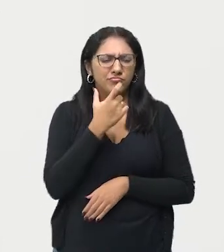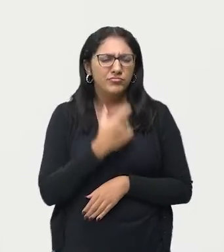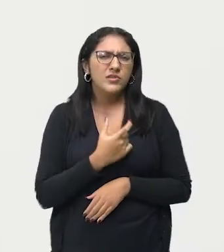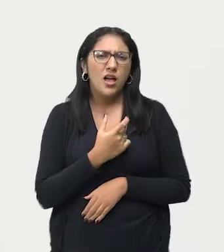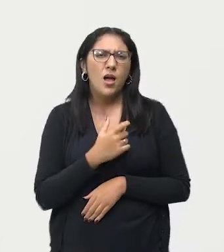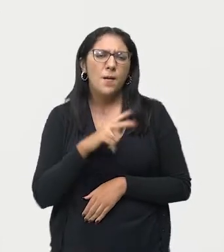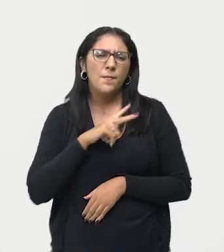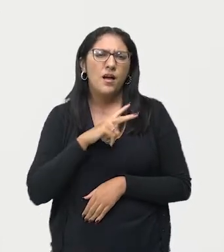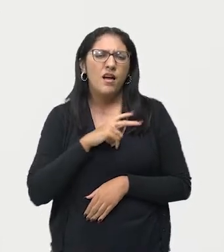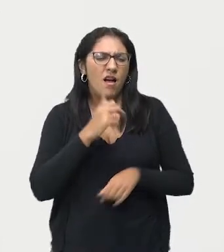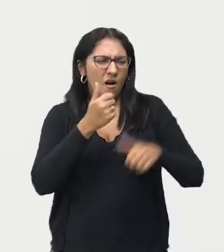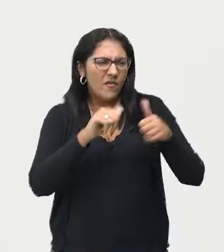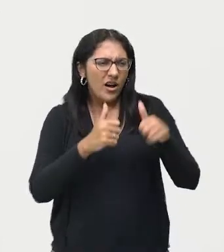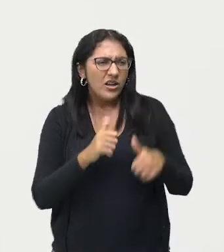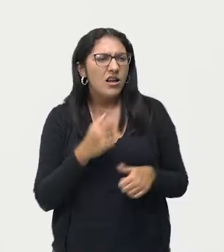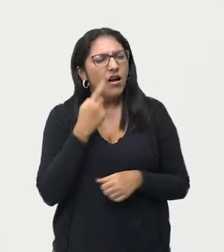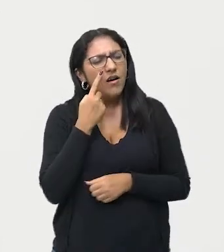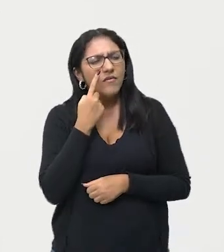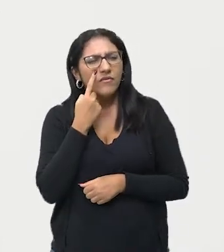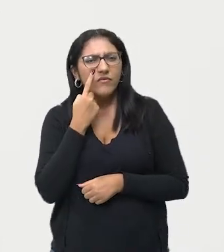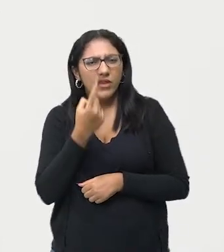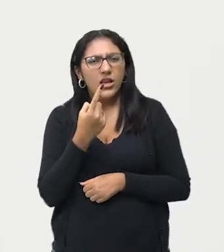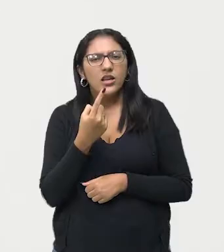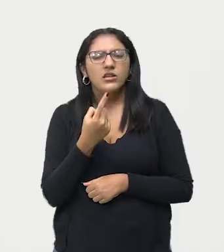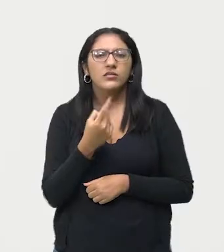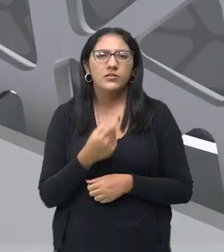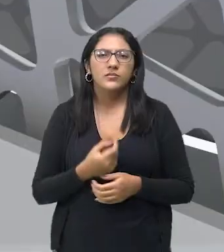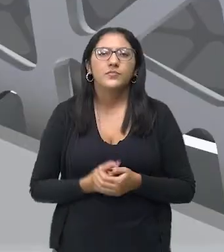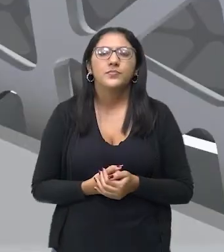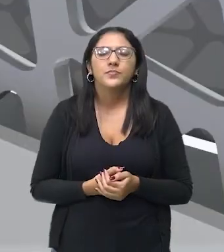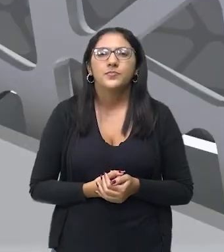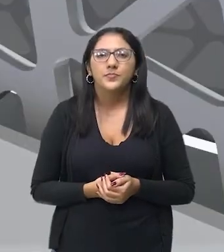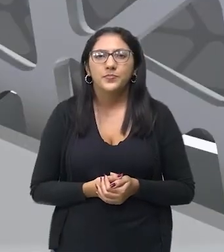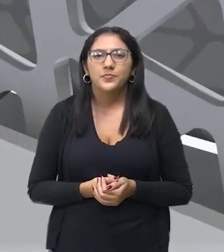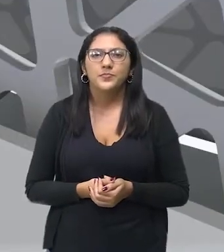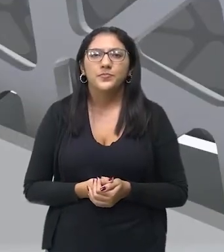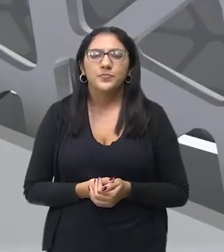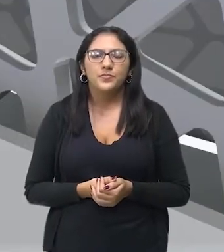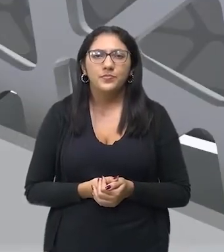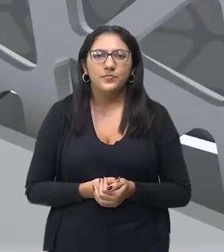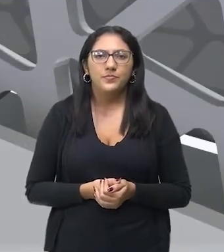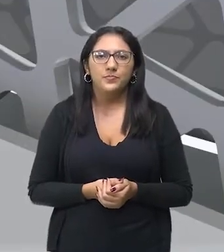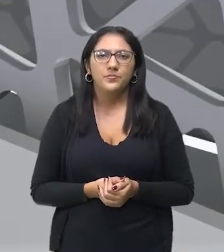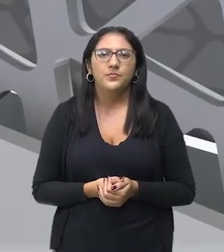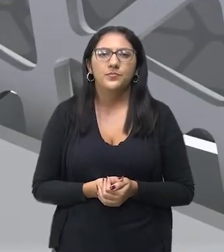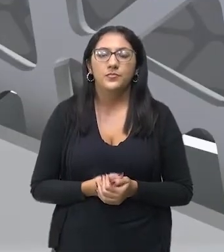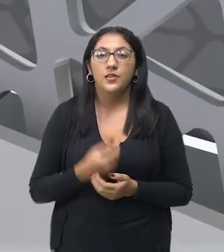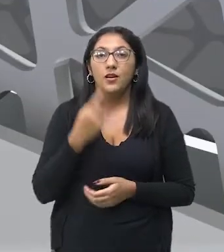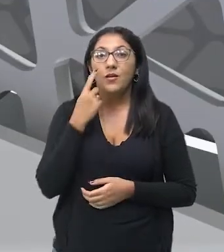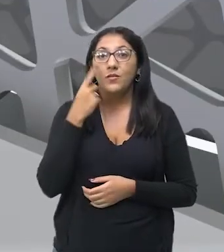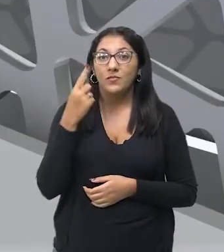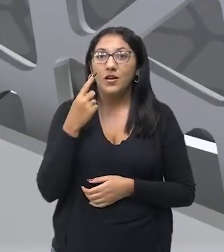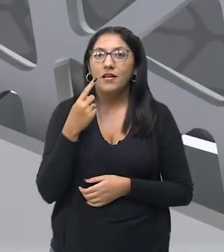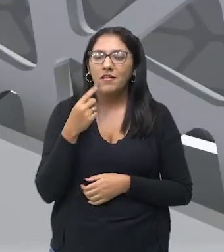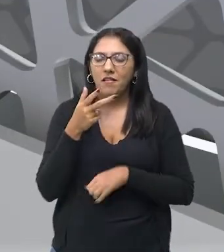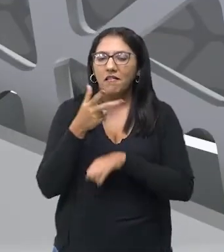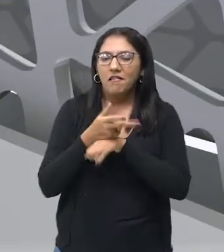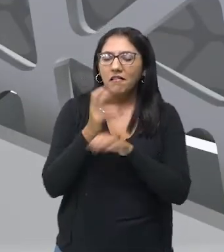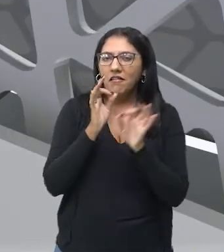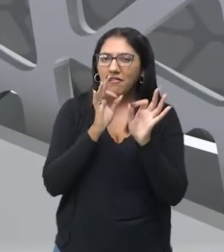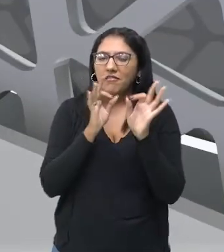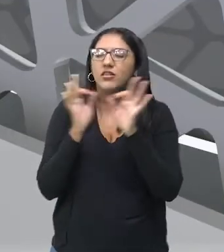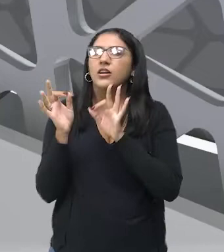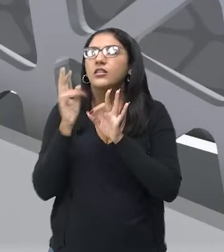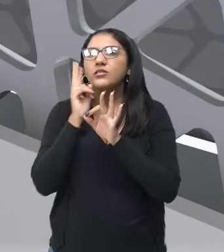avaliar, de julgar algo que aconteceu. Então, volta aqui com a professora, fazendo o paralelo com o vídeo que a gente viu no começo da